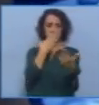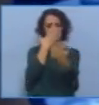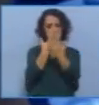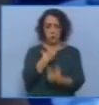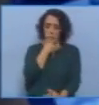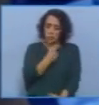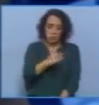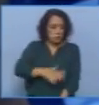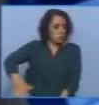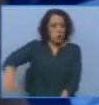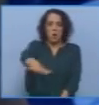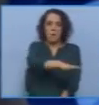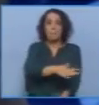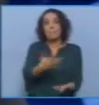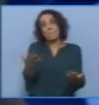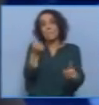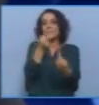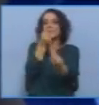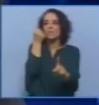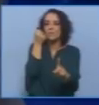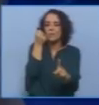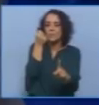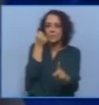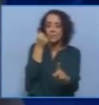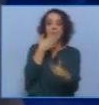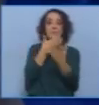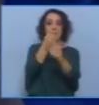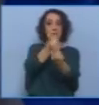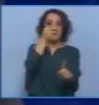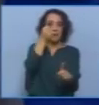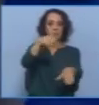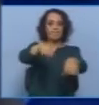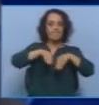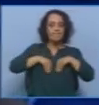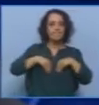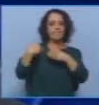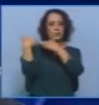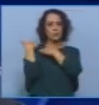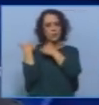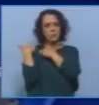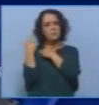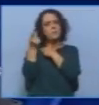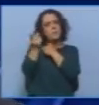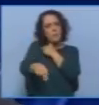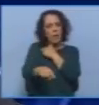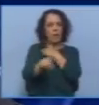Enfim, está um desafio, quer para assumir as responsabilidades, quer para ver